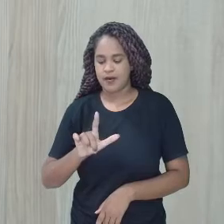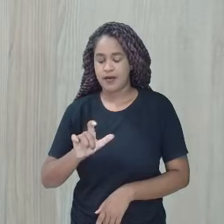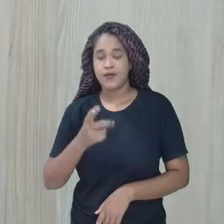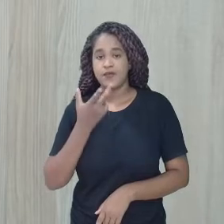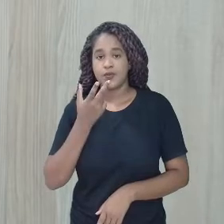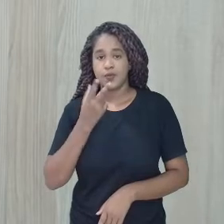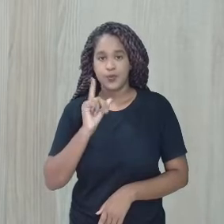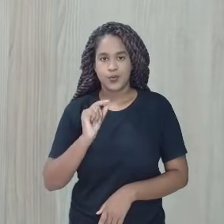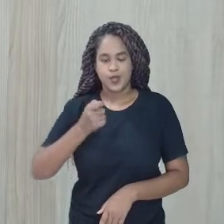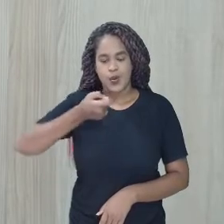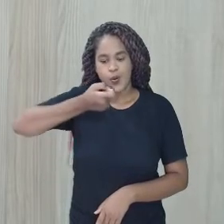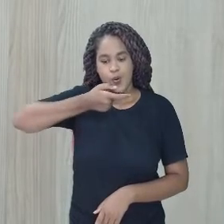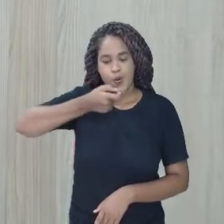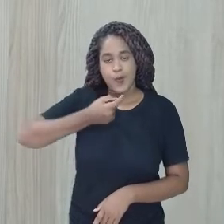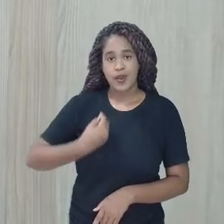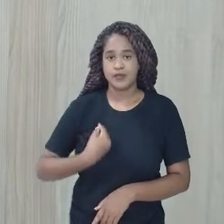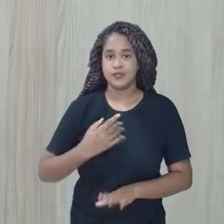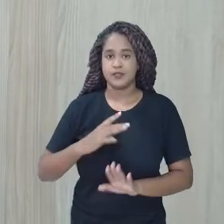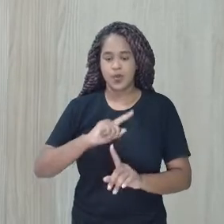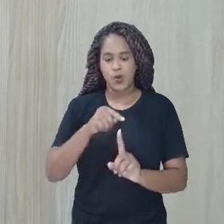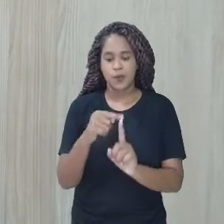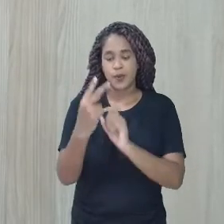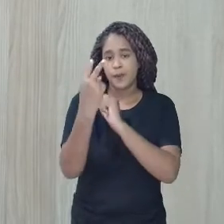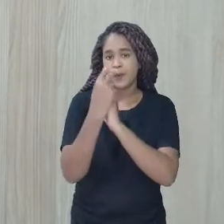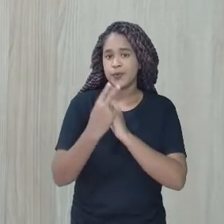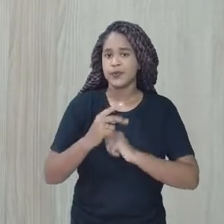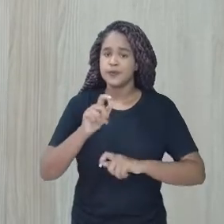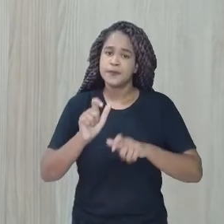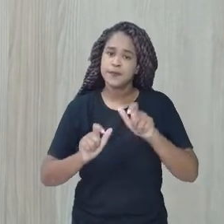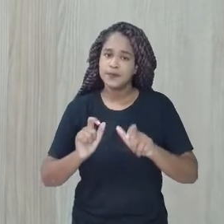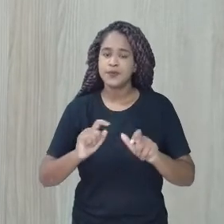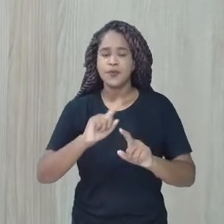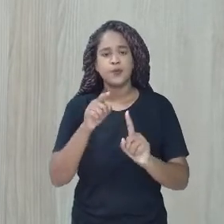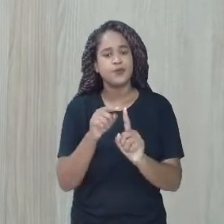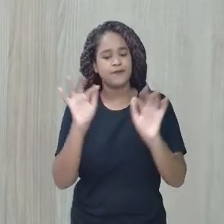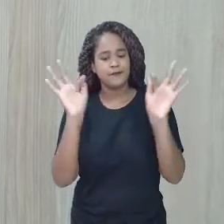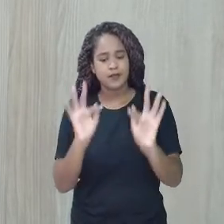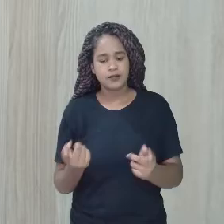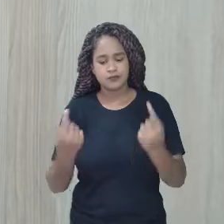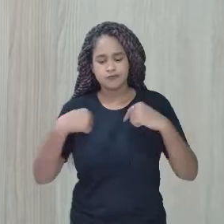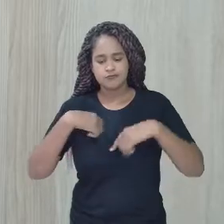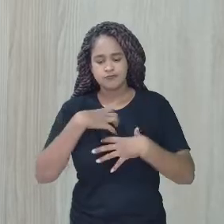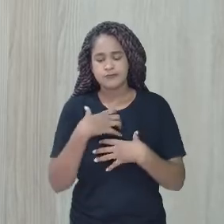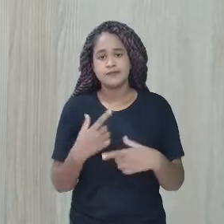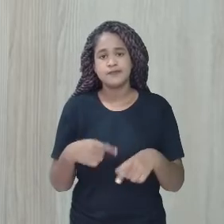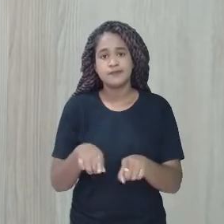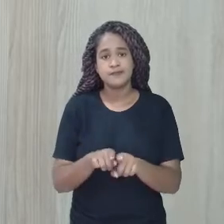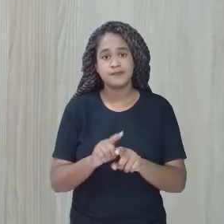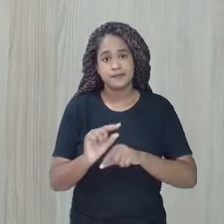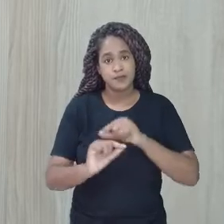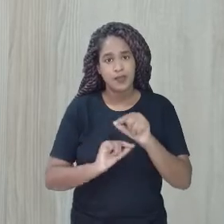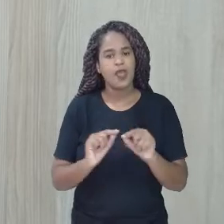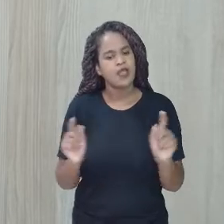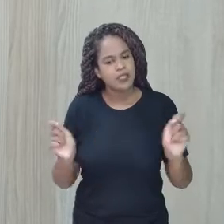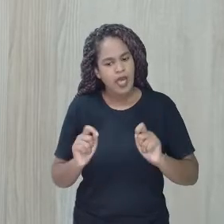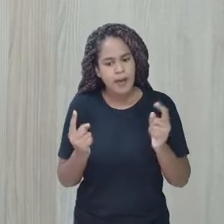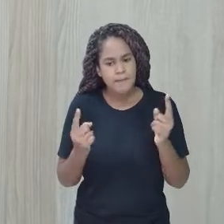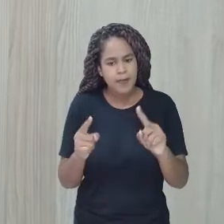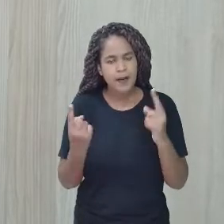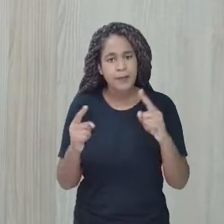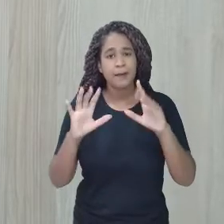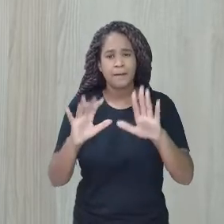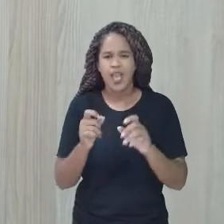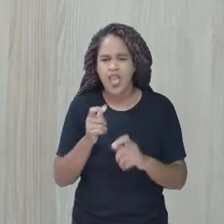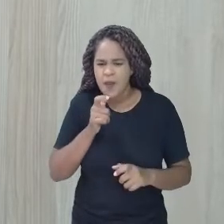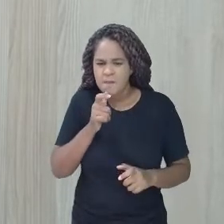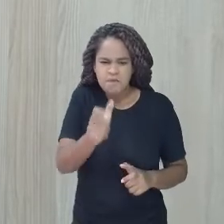o humor, ele existe para proteger as pessoas, para fazer as pessoas felizes. Para contestar, sim, mas não para ofender. E